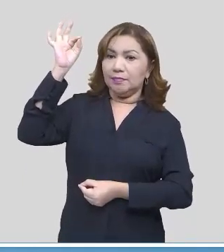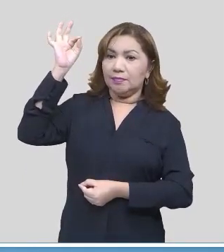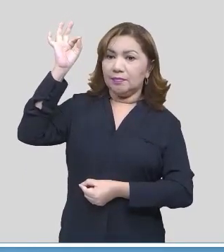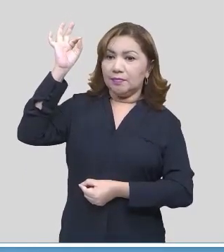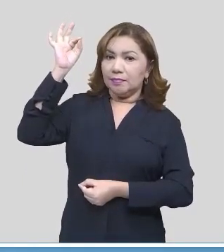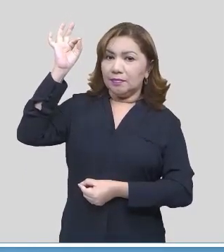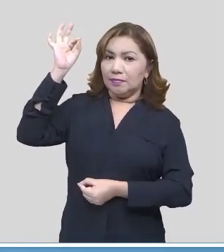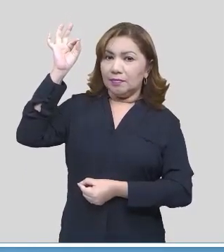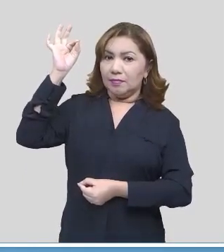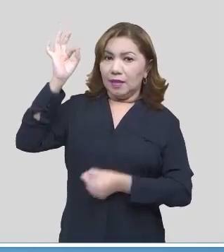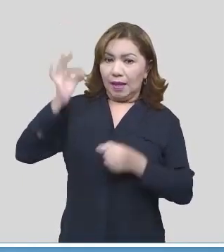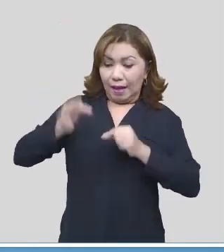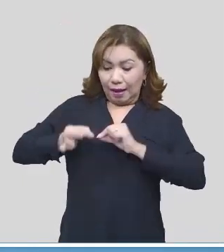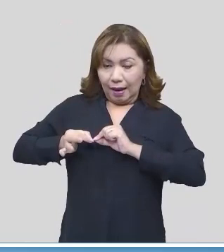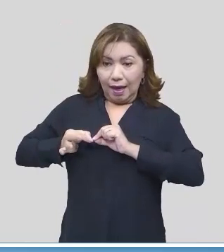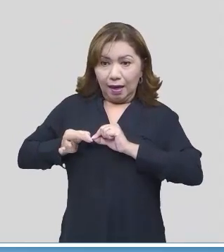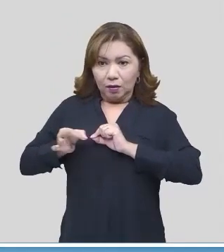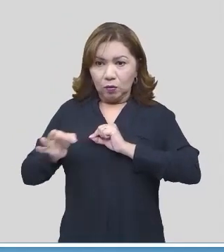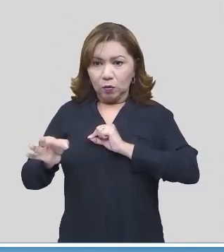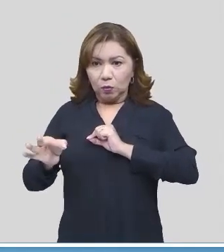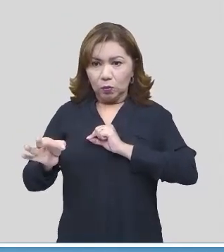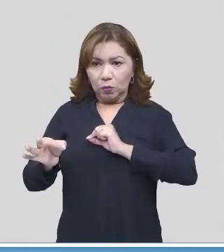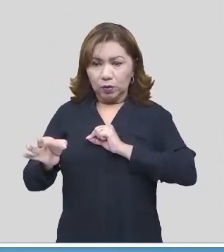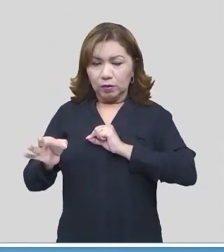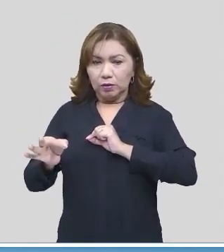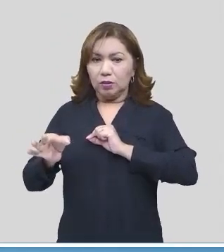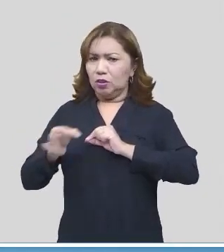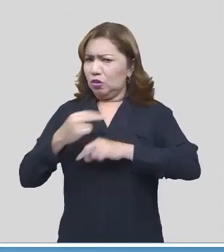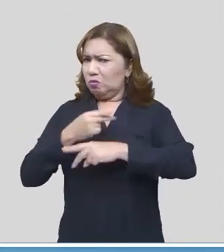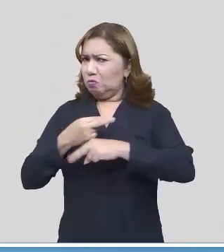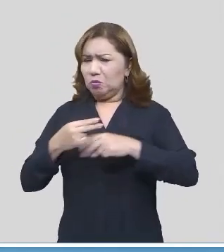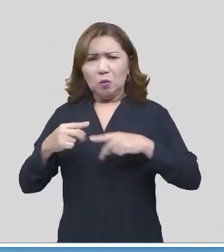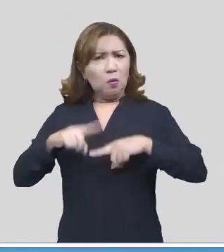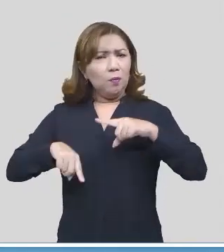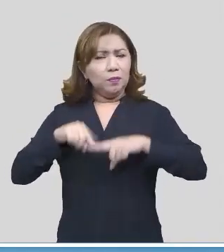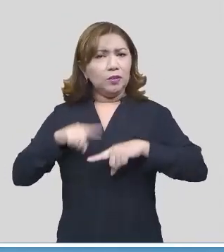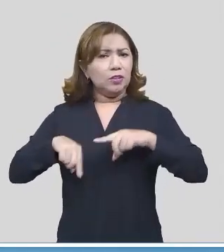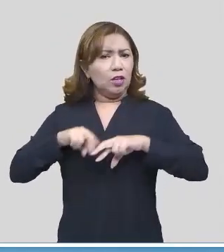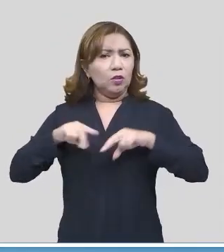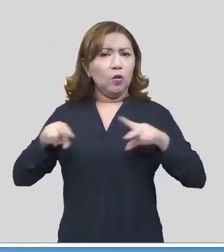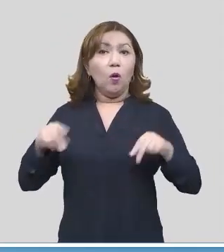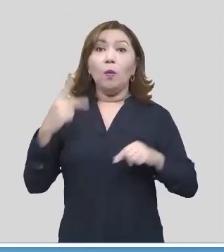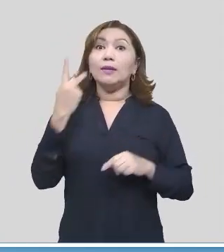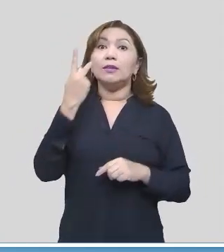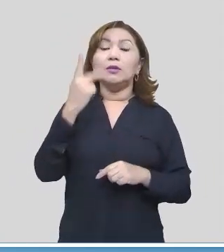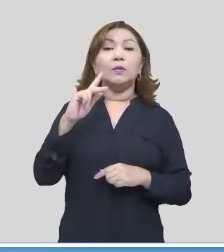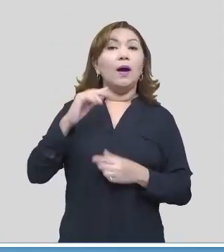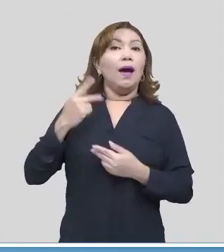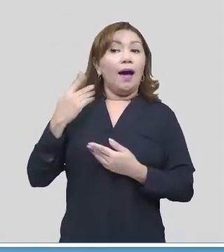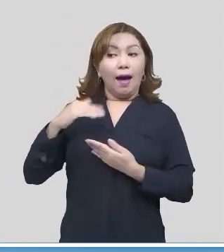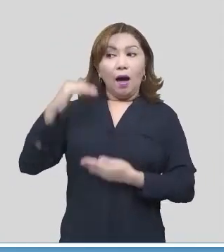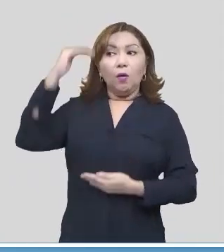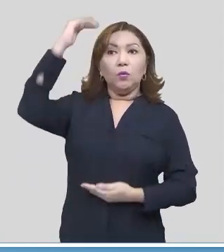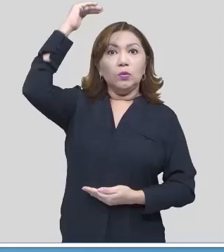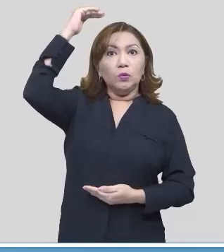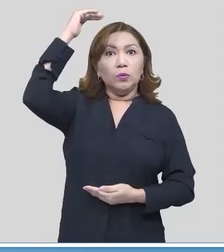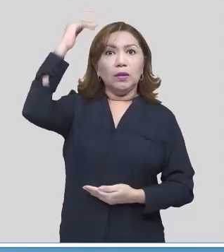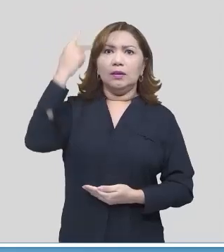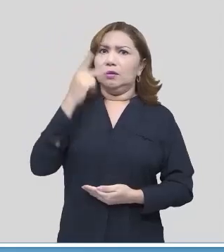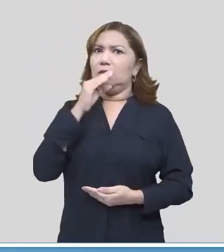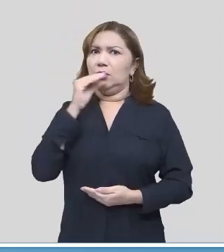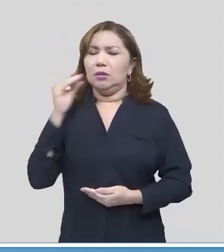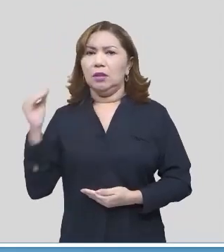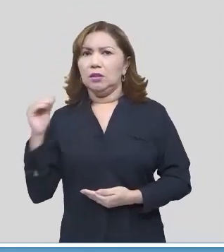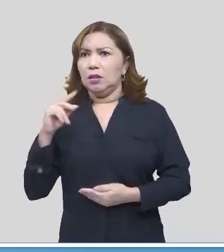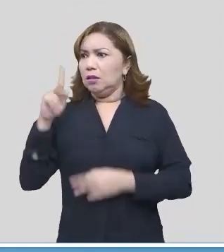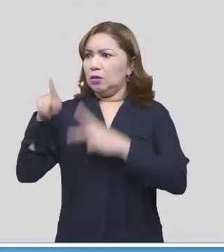a largura de objetos, ou a sua altura, a altura das crianças, a altura das pessoas,